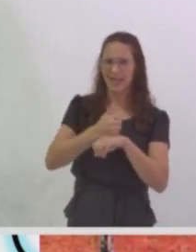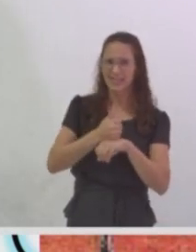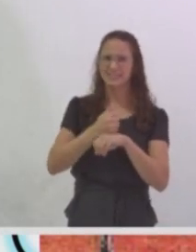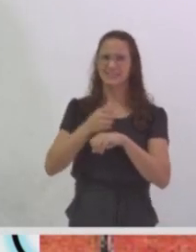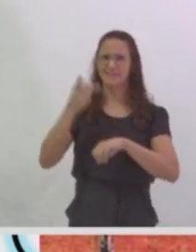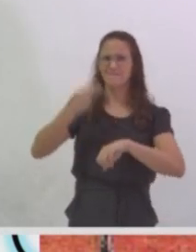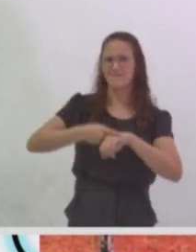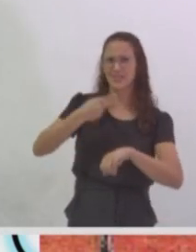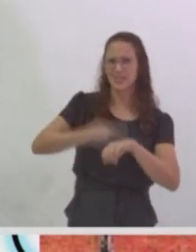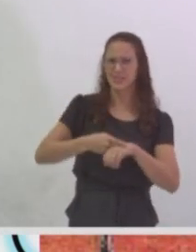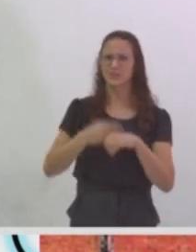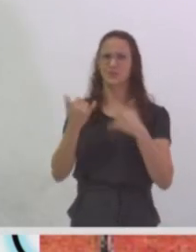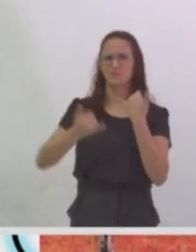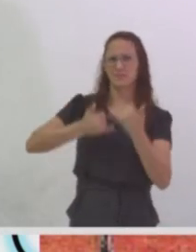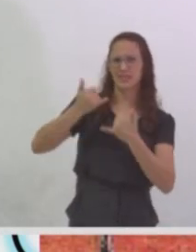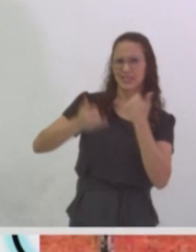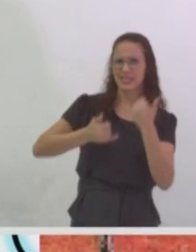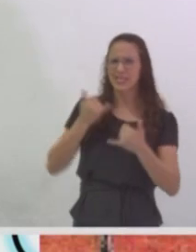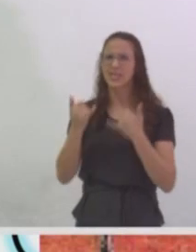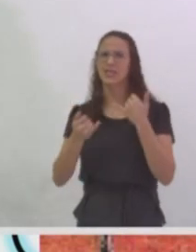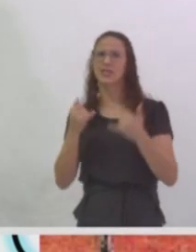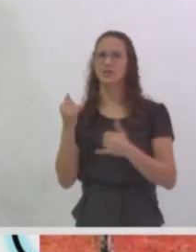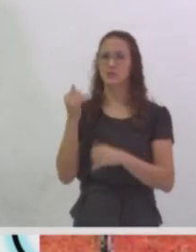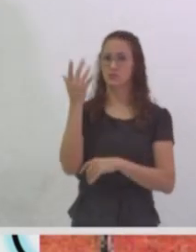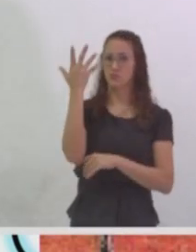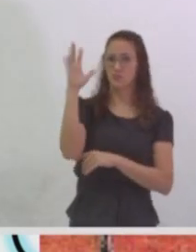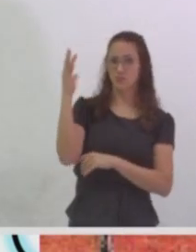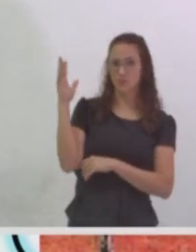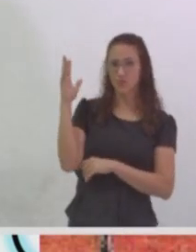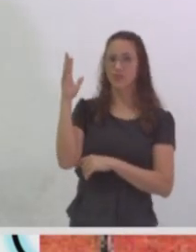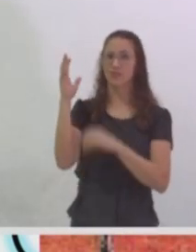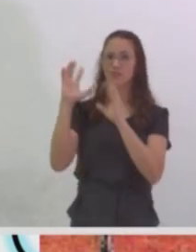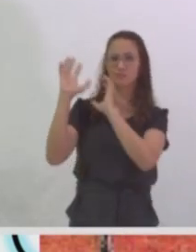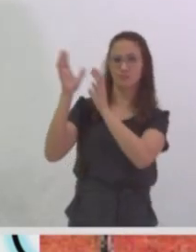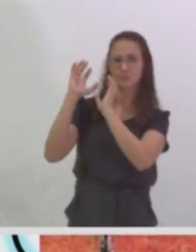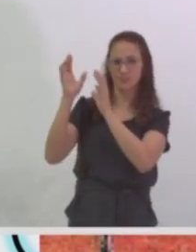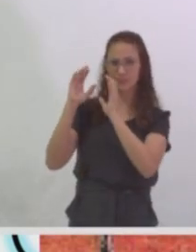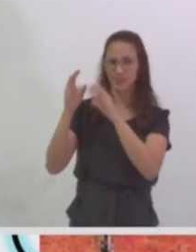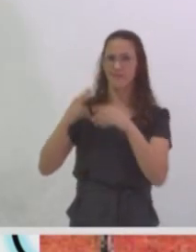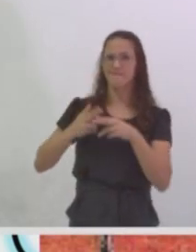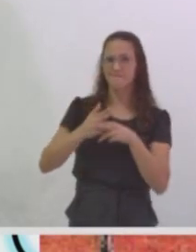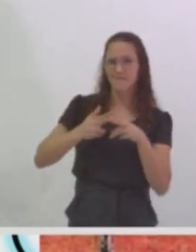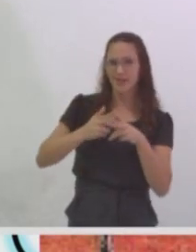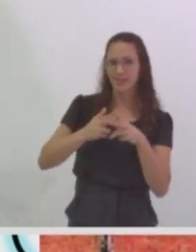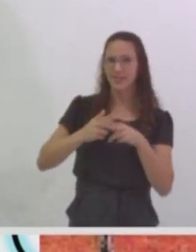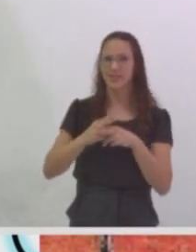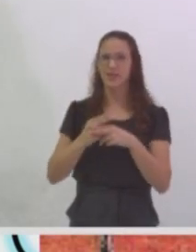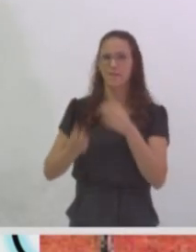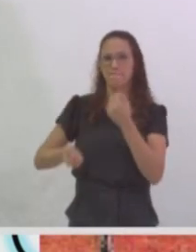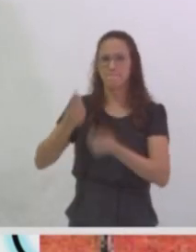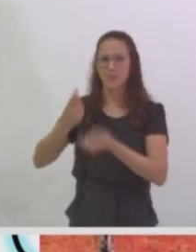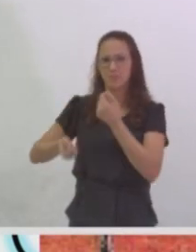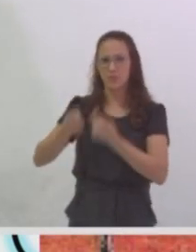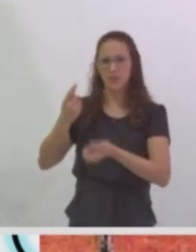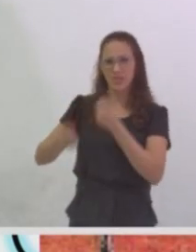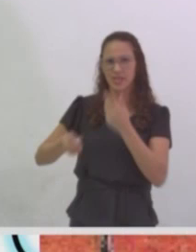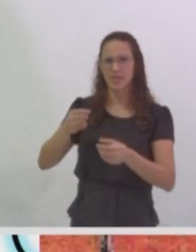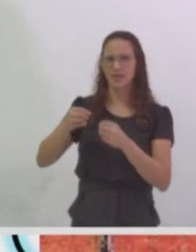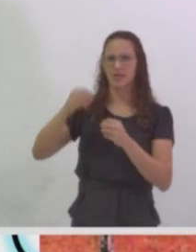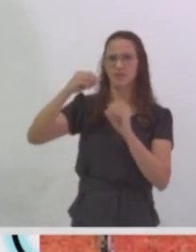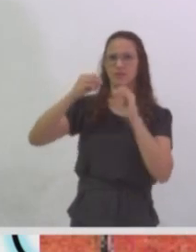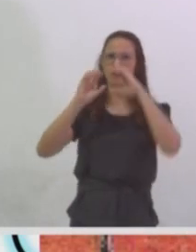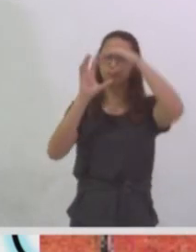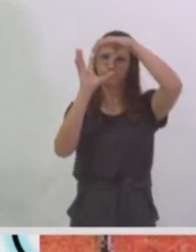vidraça, brinquedo, coqueiro, faqueiro, pipoqueiro, lâmpada,